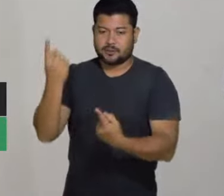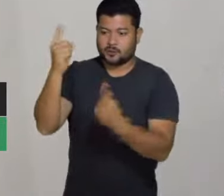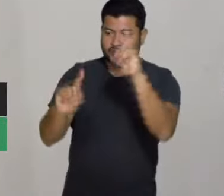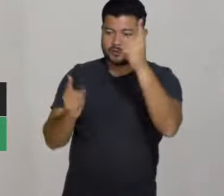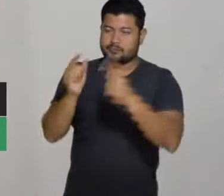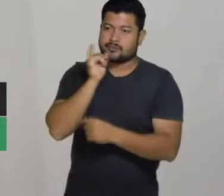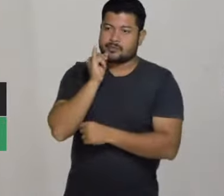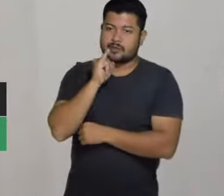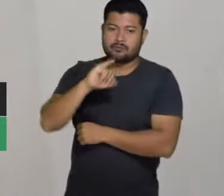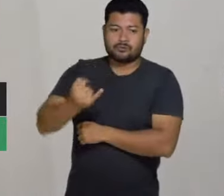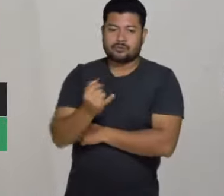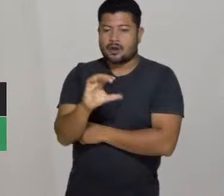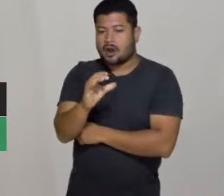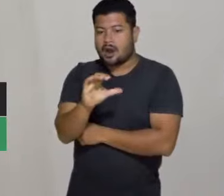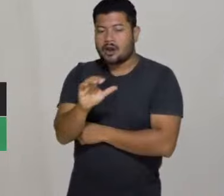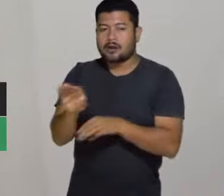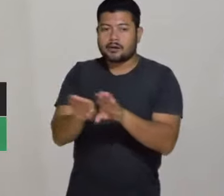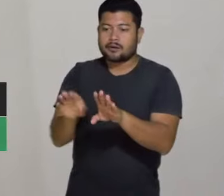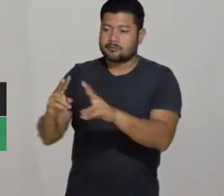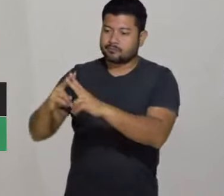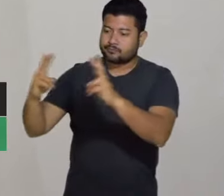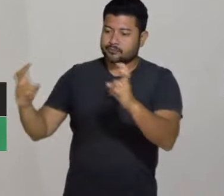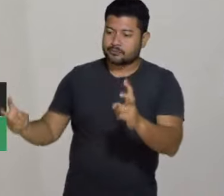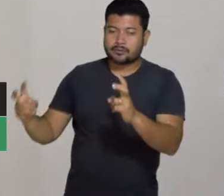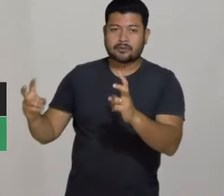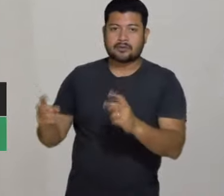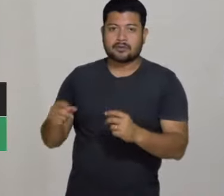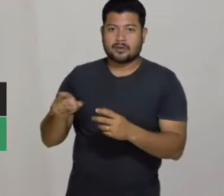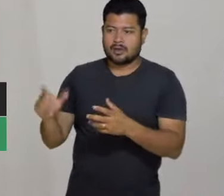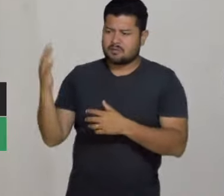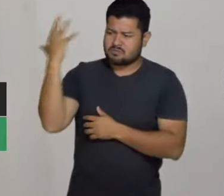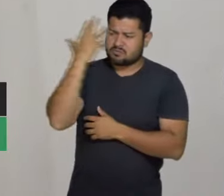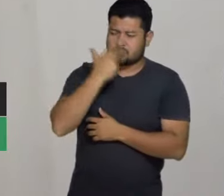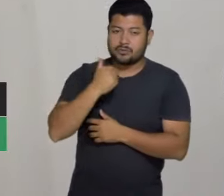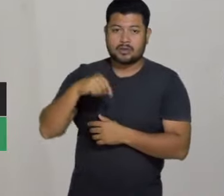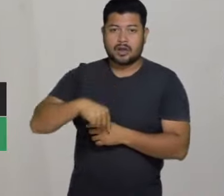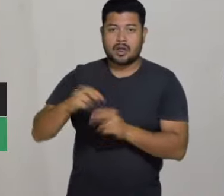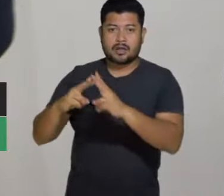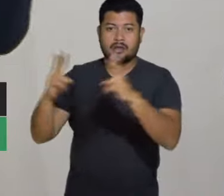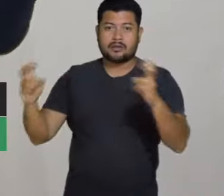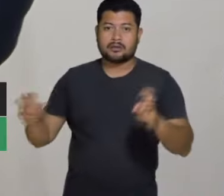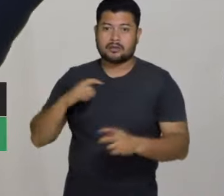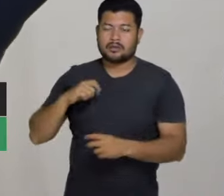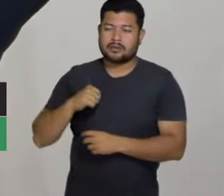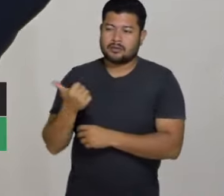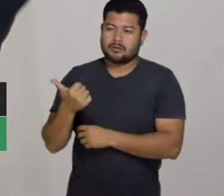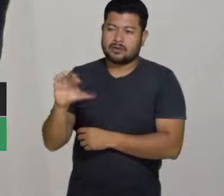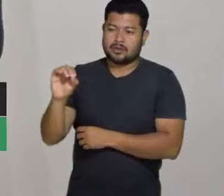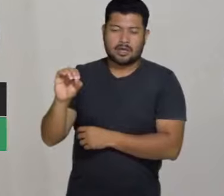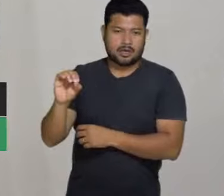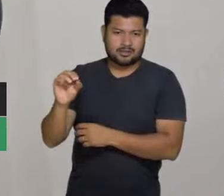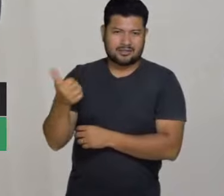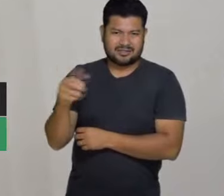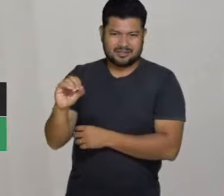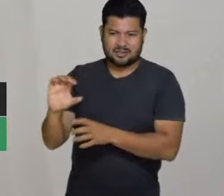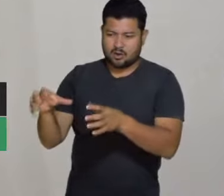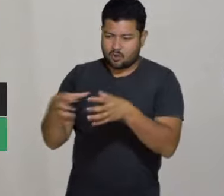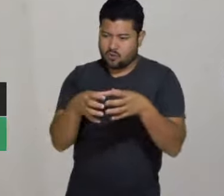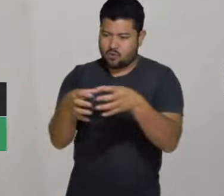e também em Florianópolis foram deslumbrantes. Em Florianópolis foram 10 escolas de samba que